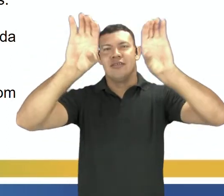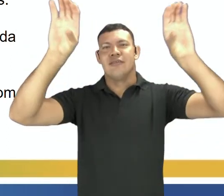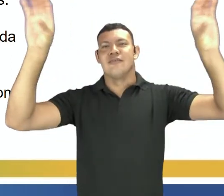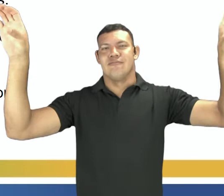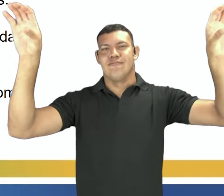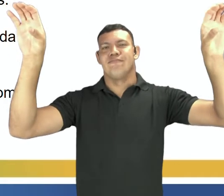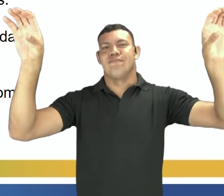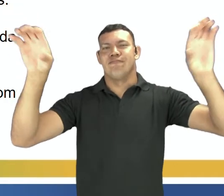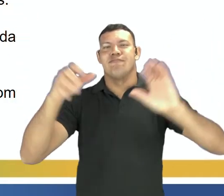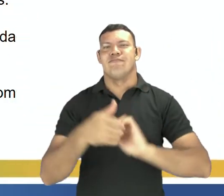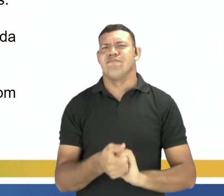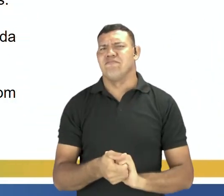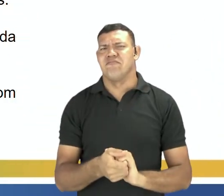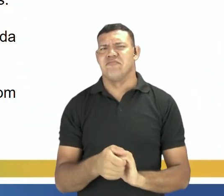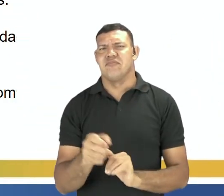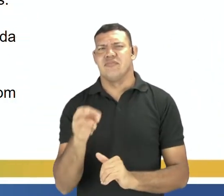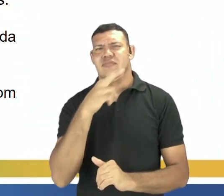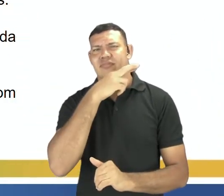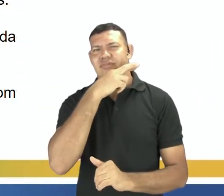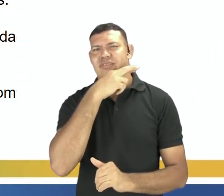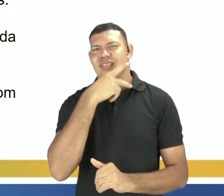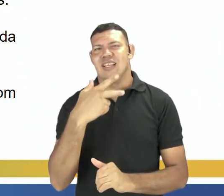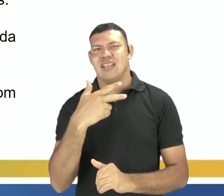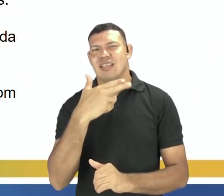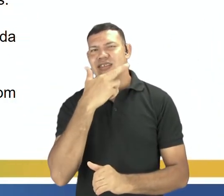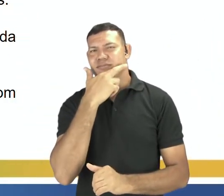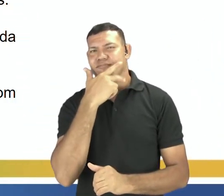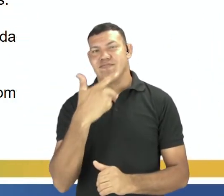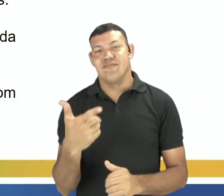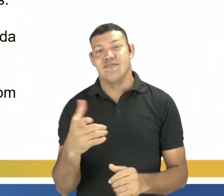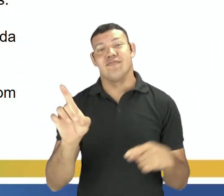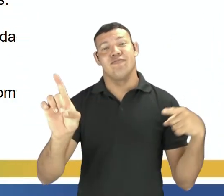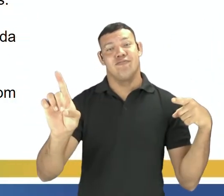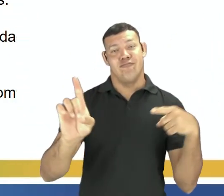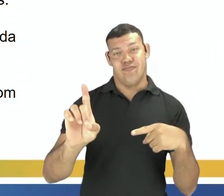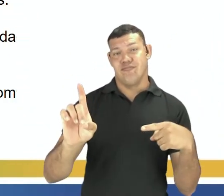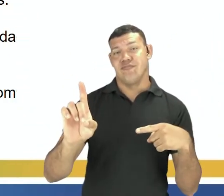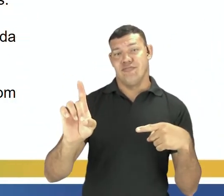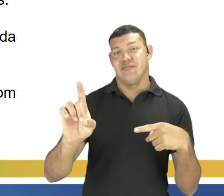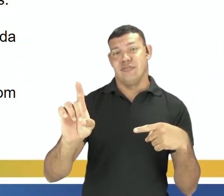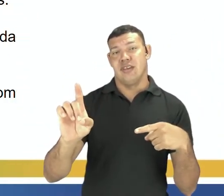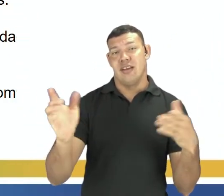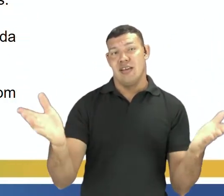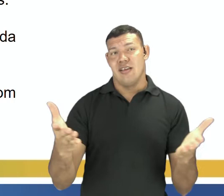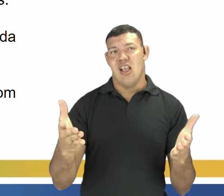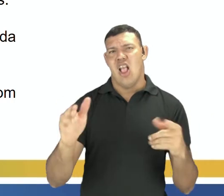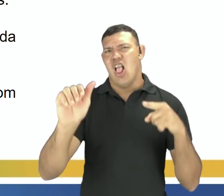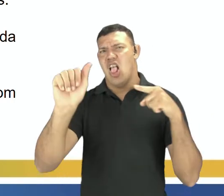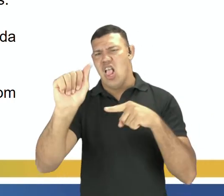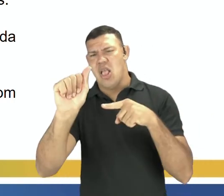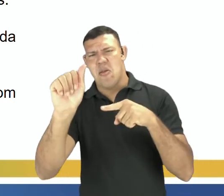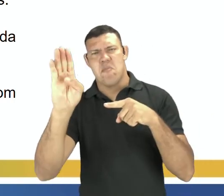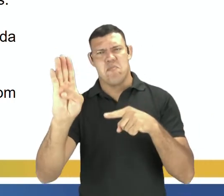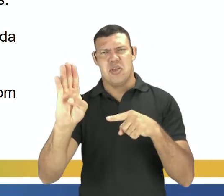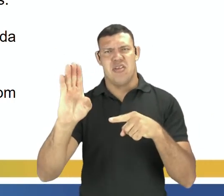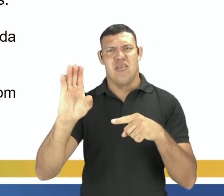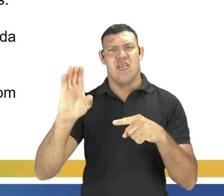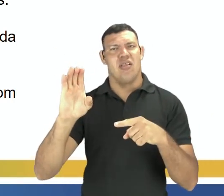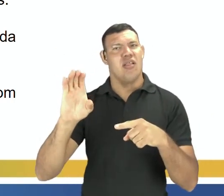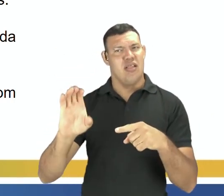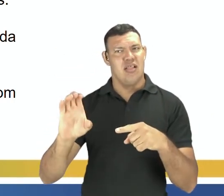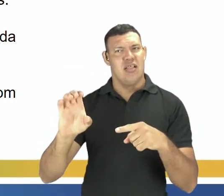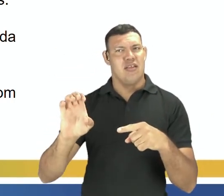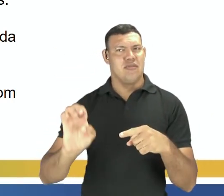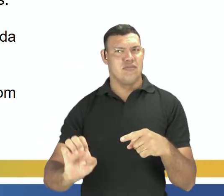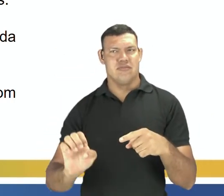né? Então não existiu uma ironia aí dentro do texto. Então vamos lá na D. Se a A não é a correta, a B não é a correta, a C não é a correta, a E não é a correta,